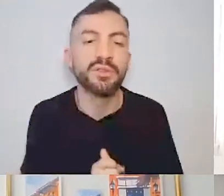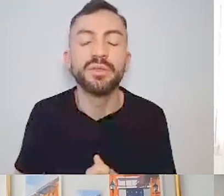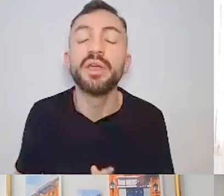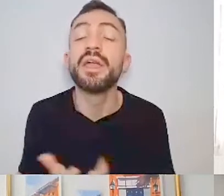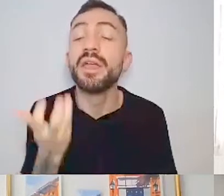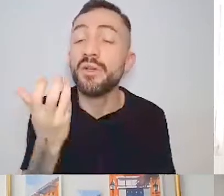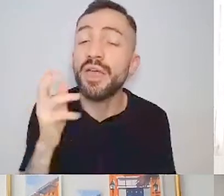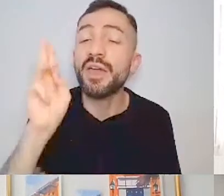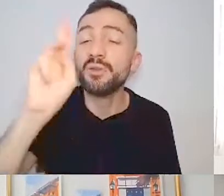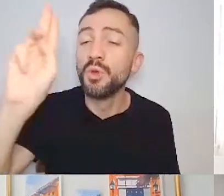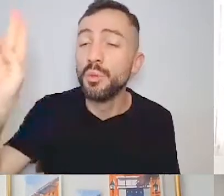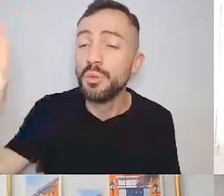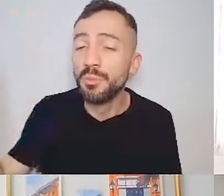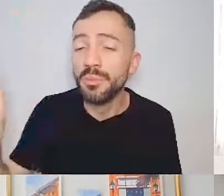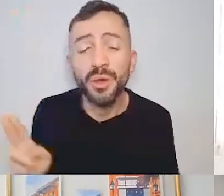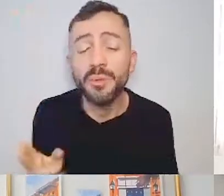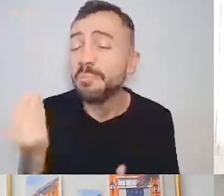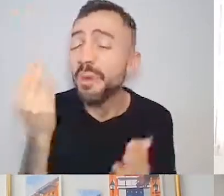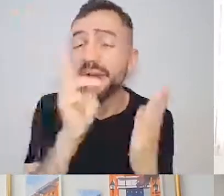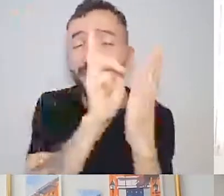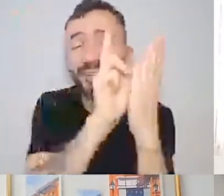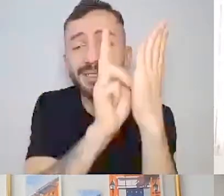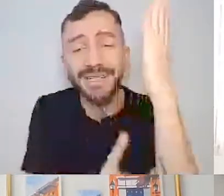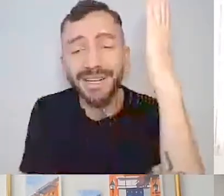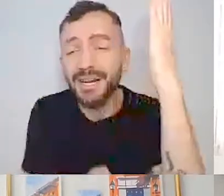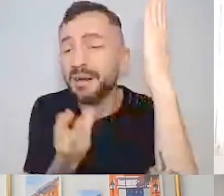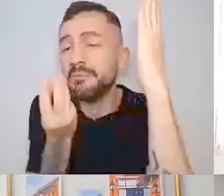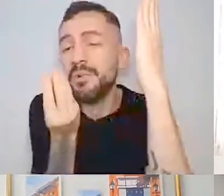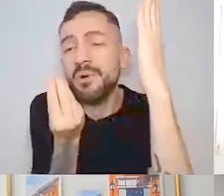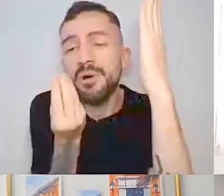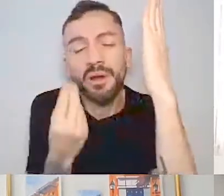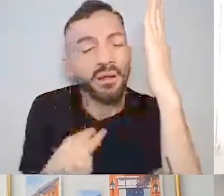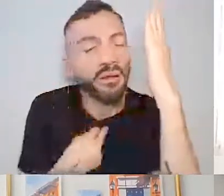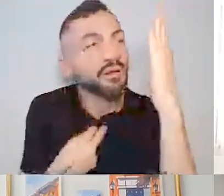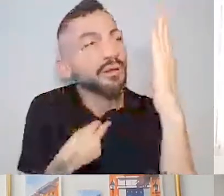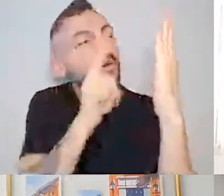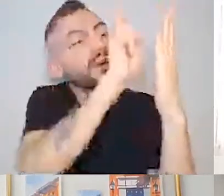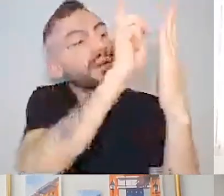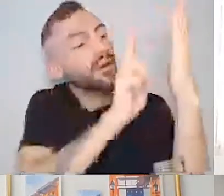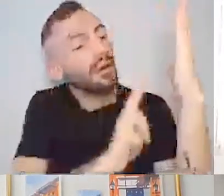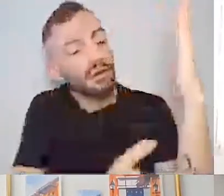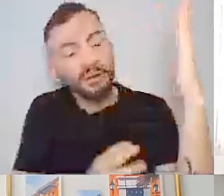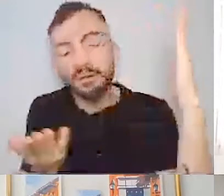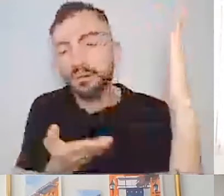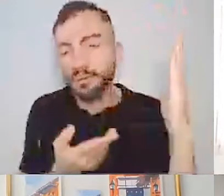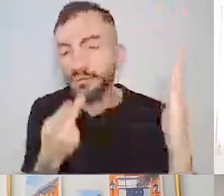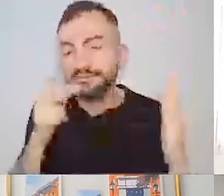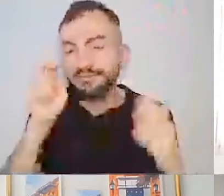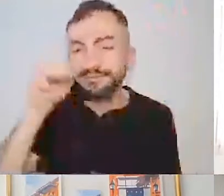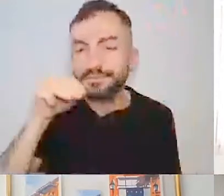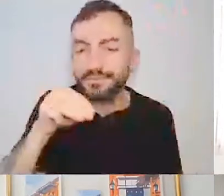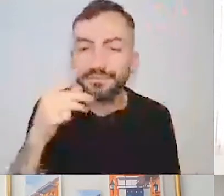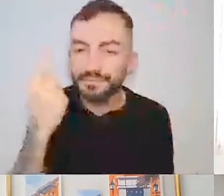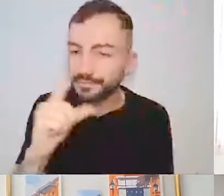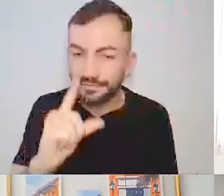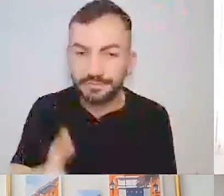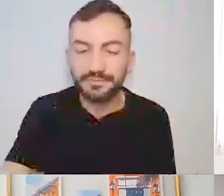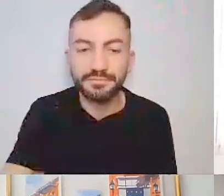falar o nome de cada uma, mas são muitas as pessoas e não seria possível nomear todas em 5 minutinhos de